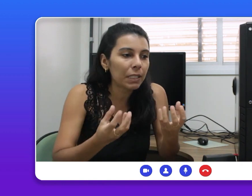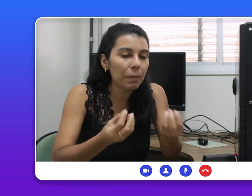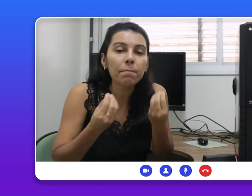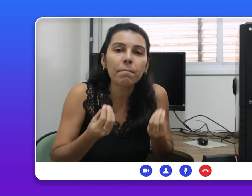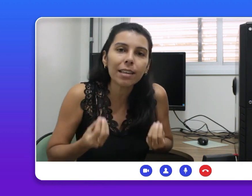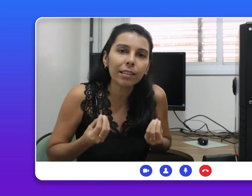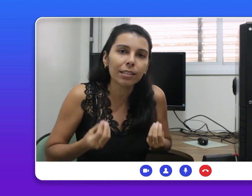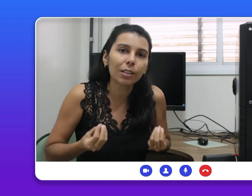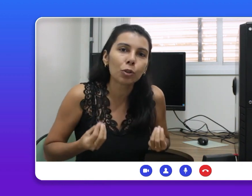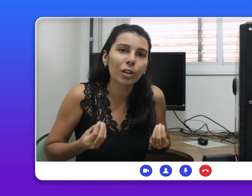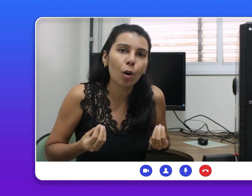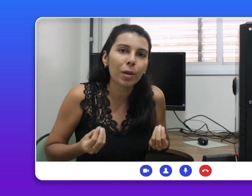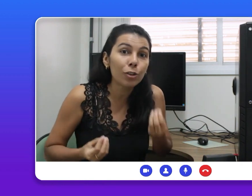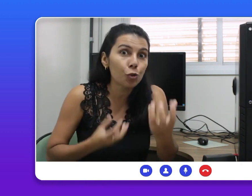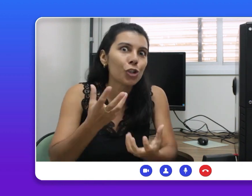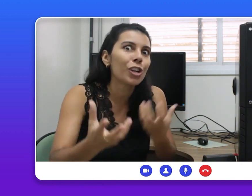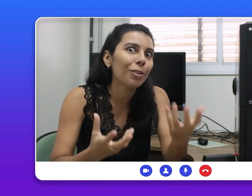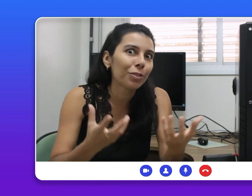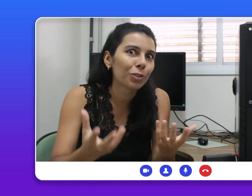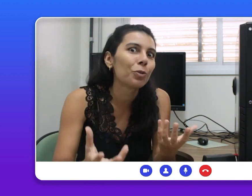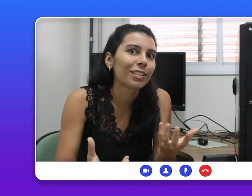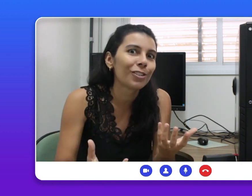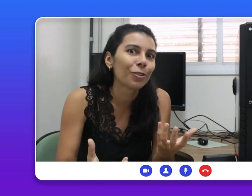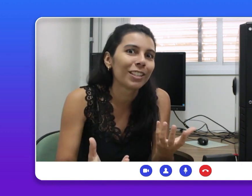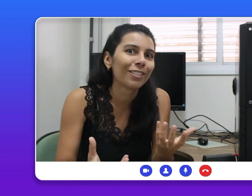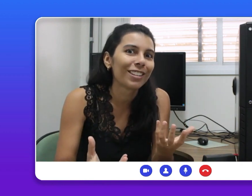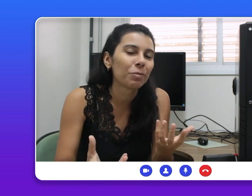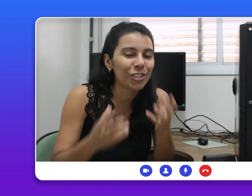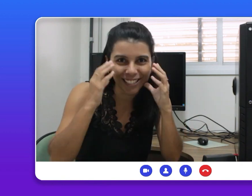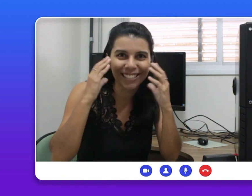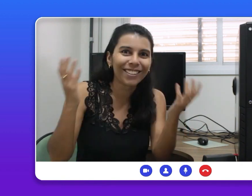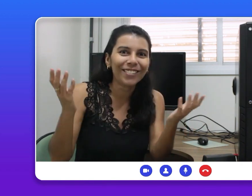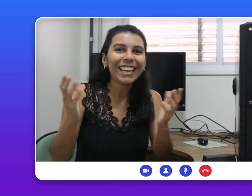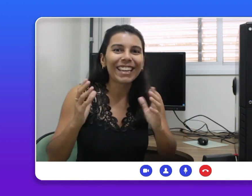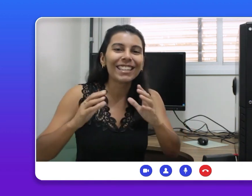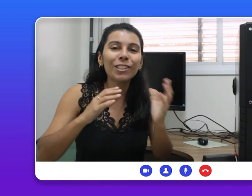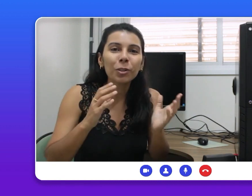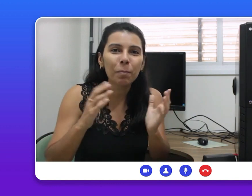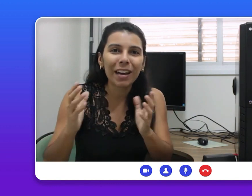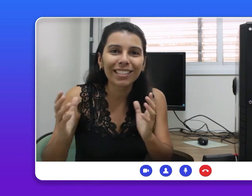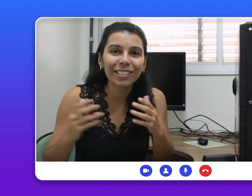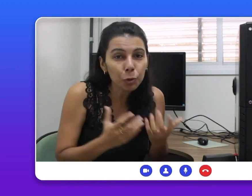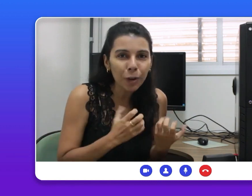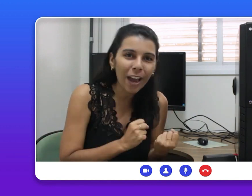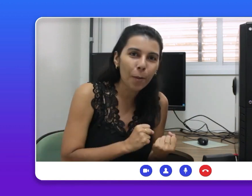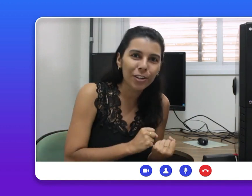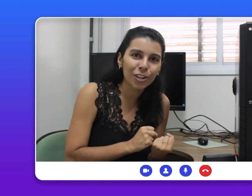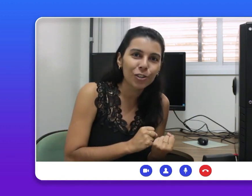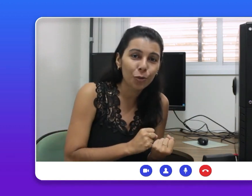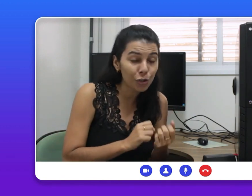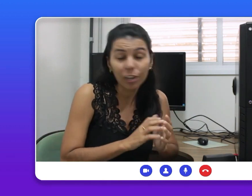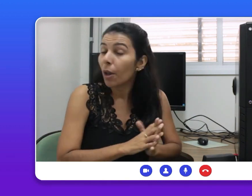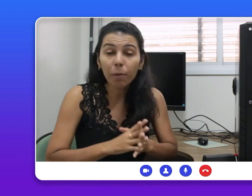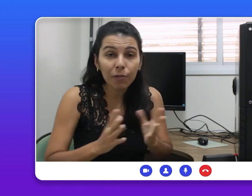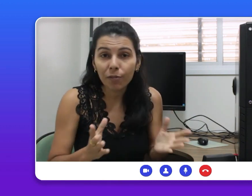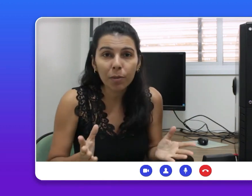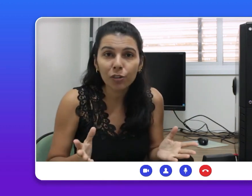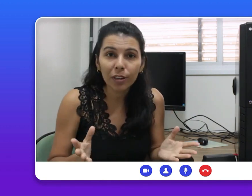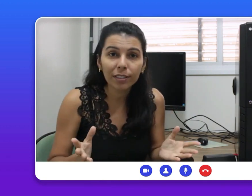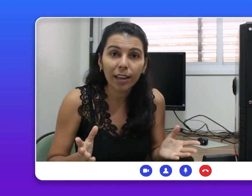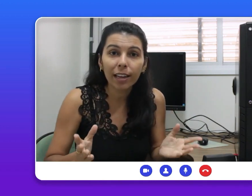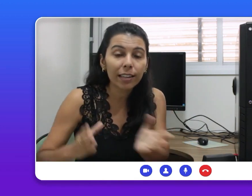olfato, né? Mas se você já tem pesquisas científicas que se voltam a desenvolver algo que no futuro venha